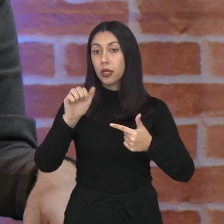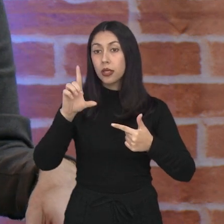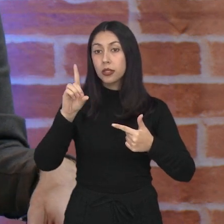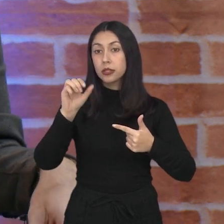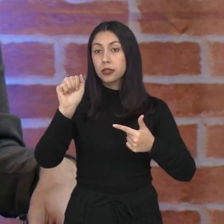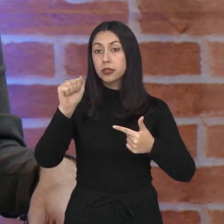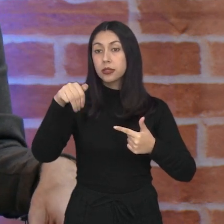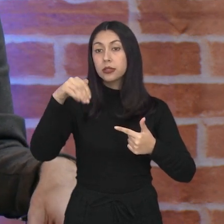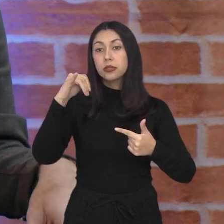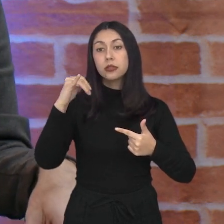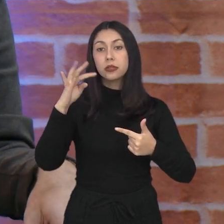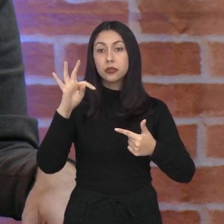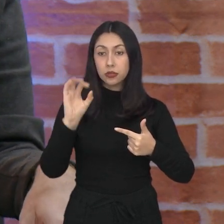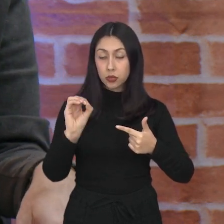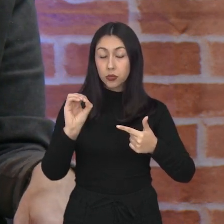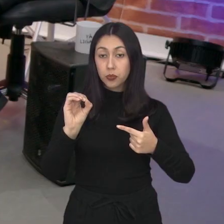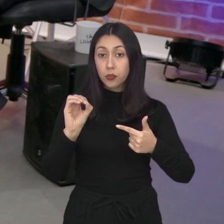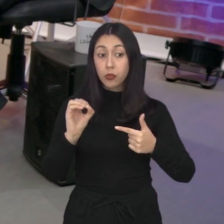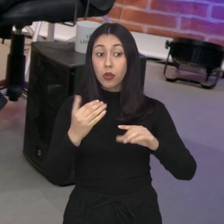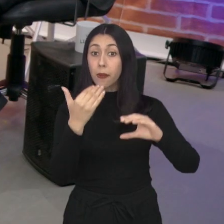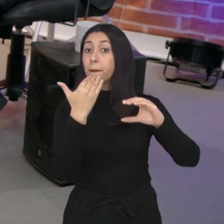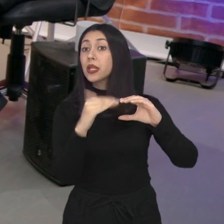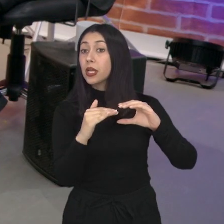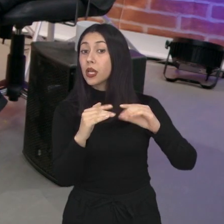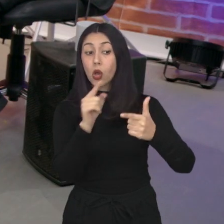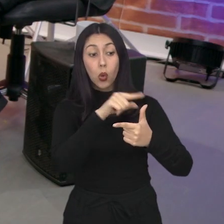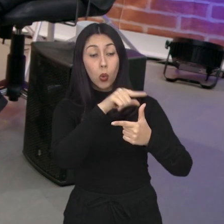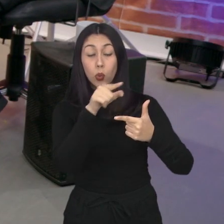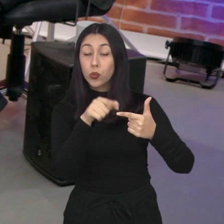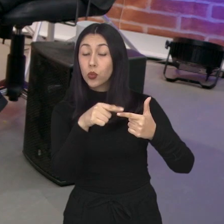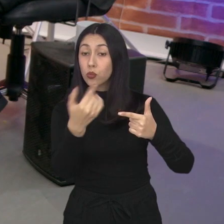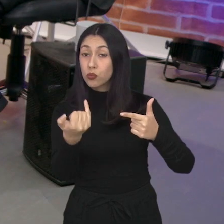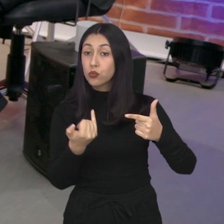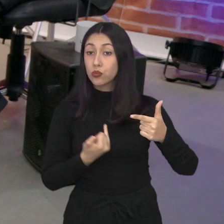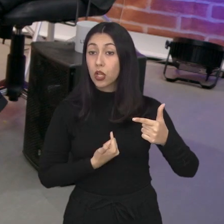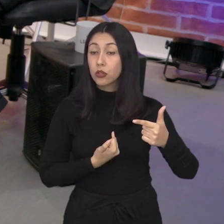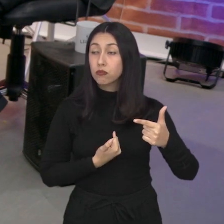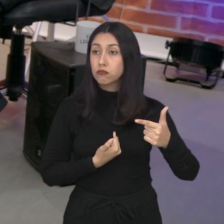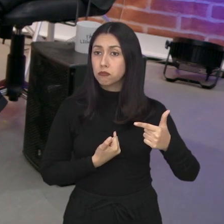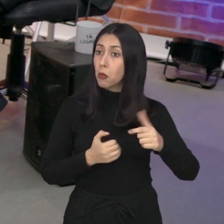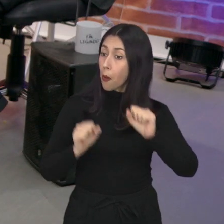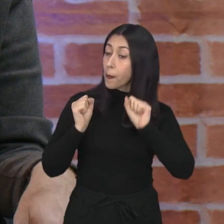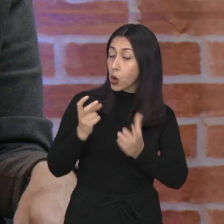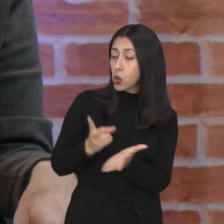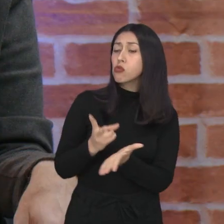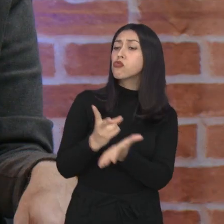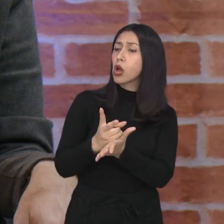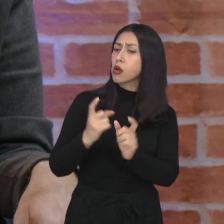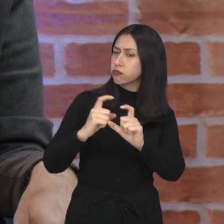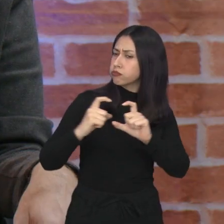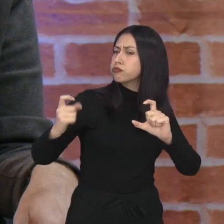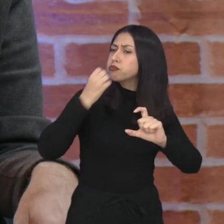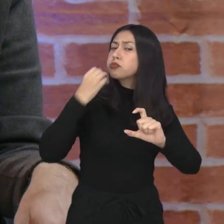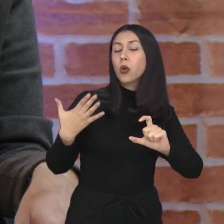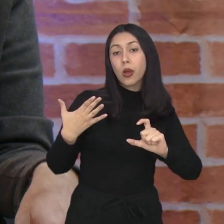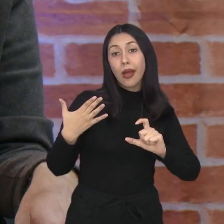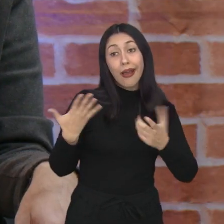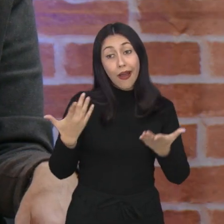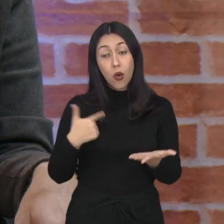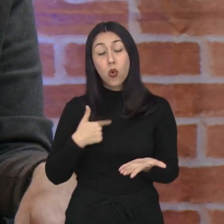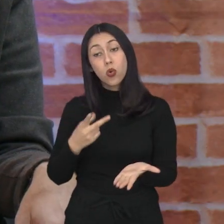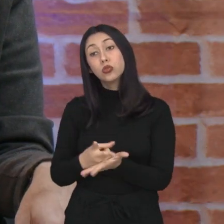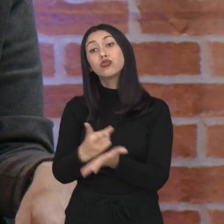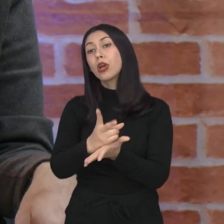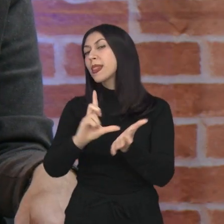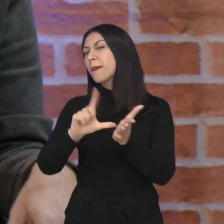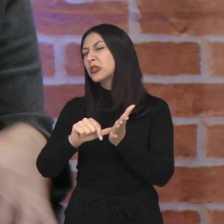Adão Iturrasgaray. Eu mandei e eles falaram que eu podia continuar, que eram boas. Aí depois eu